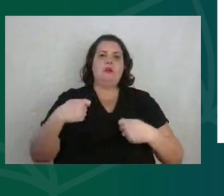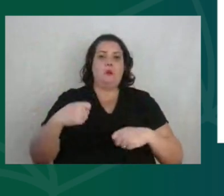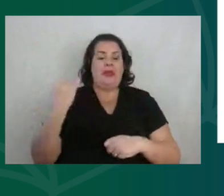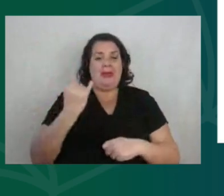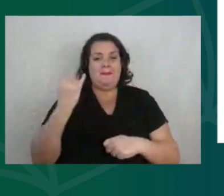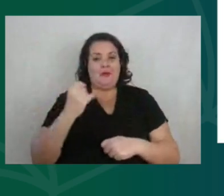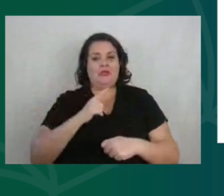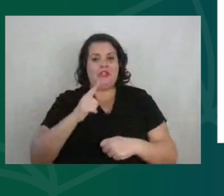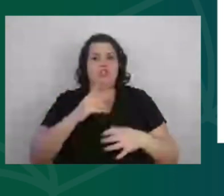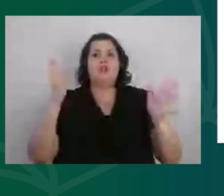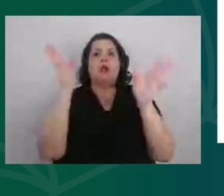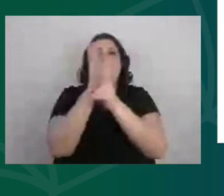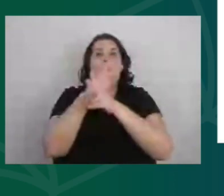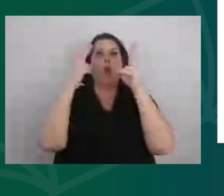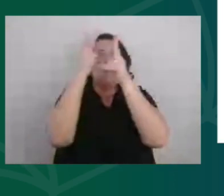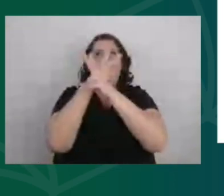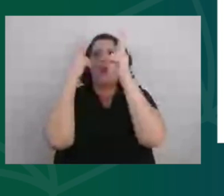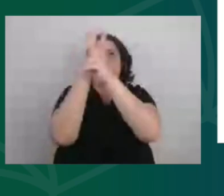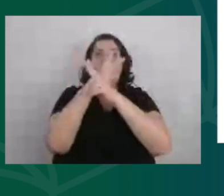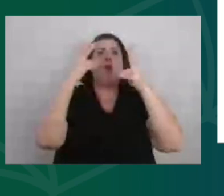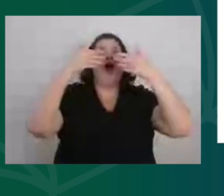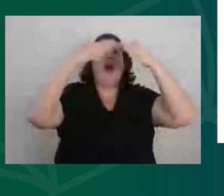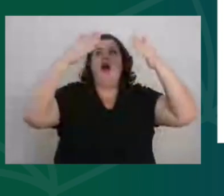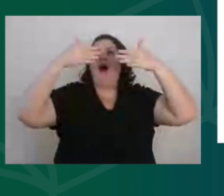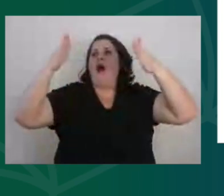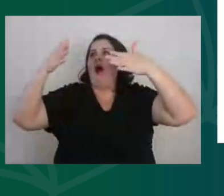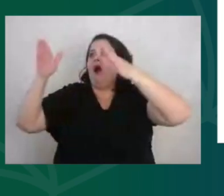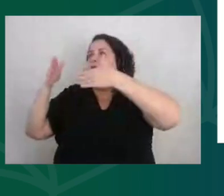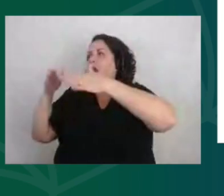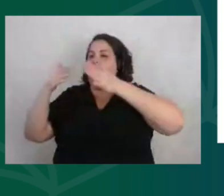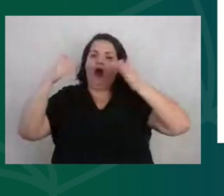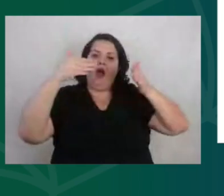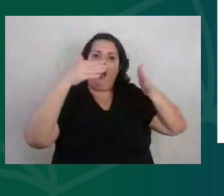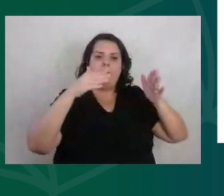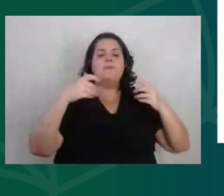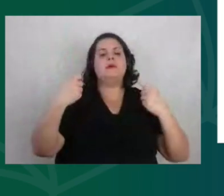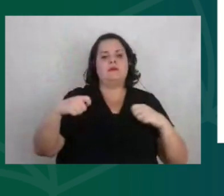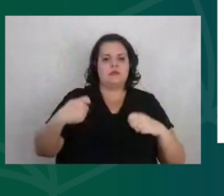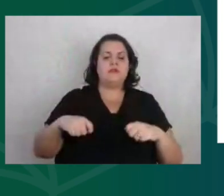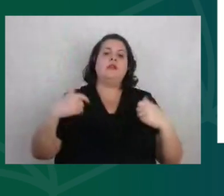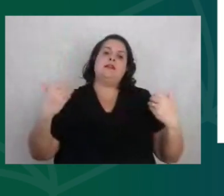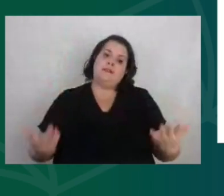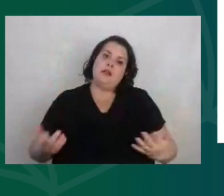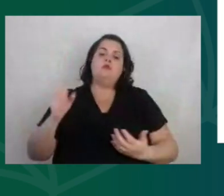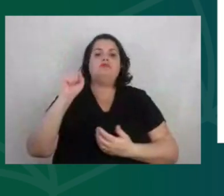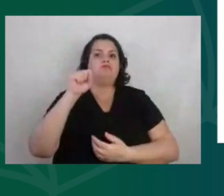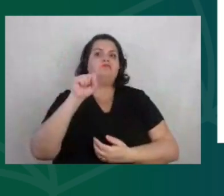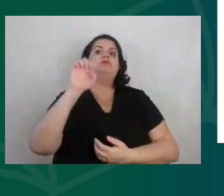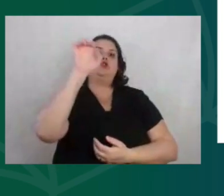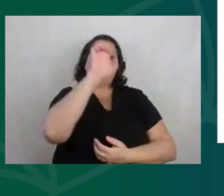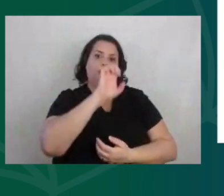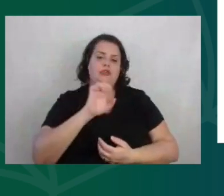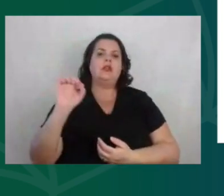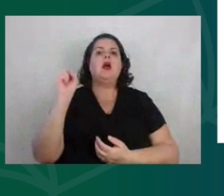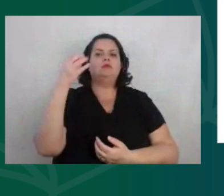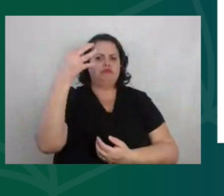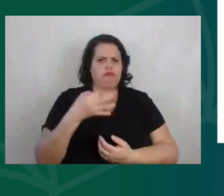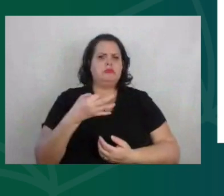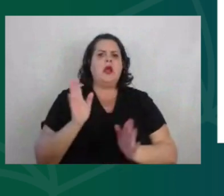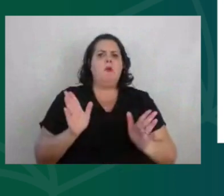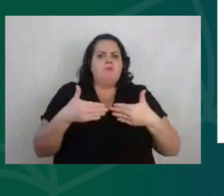um ponto muito importante nessa pandemia. Então, o Estado acertou em fechar os bares e